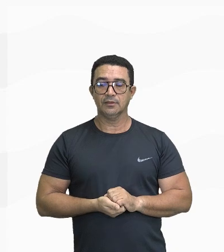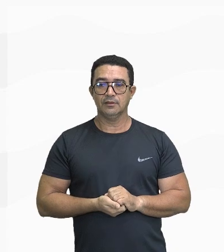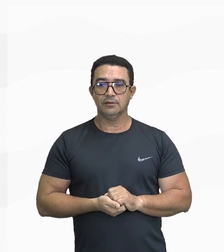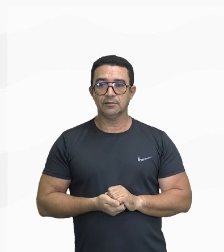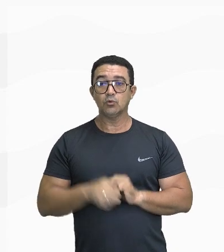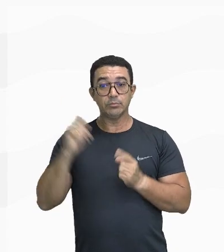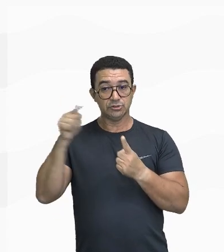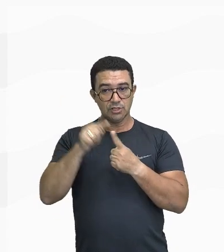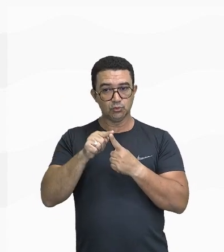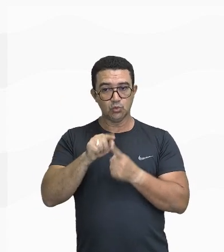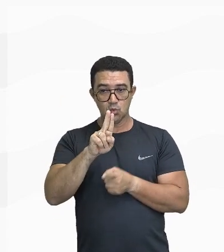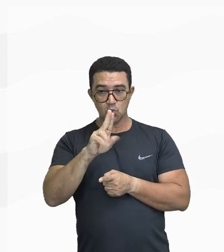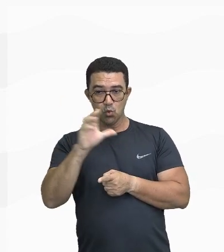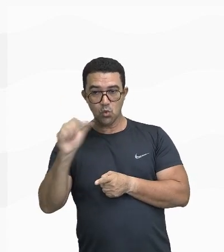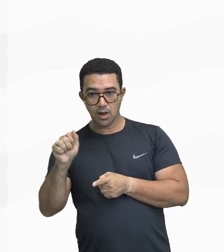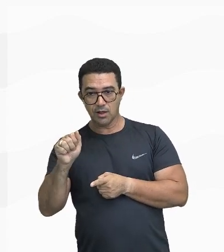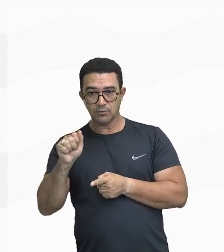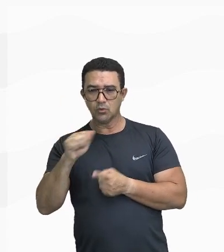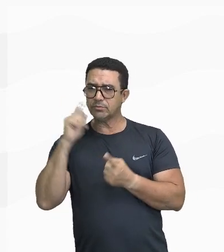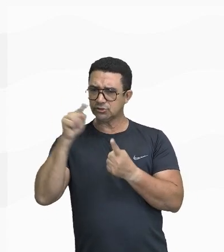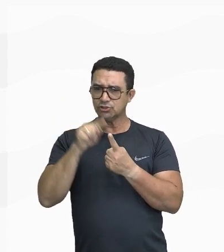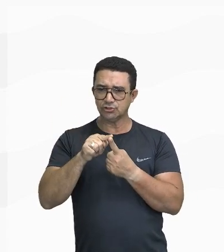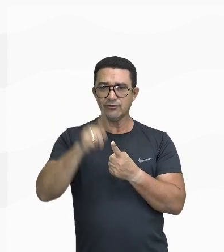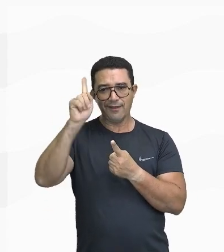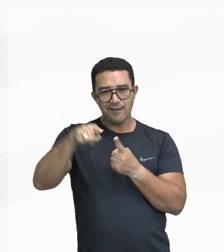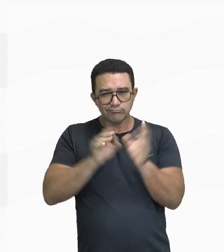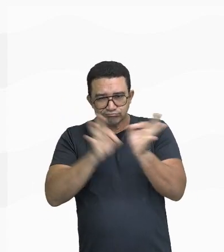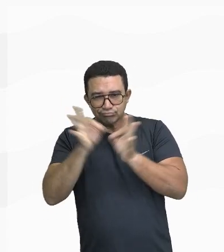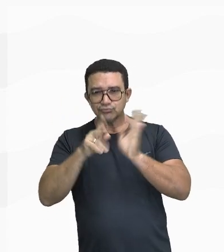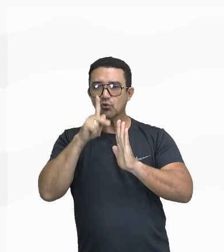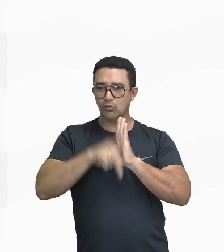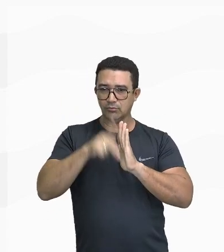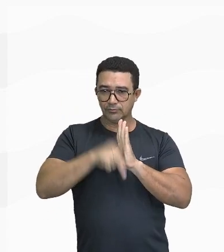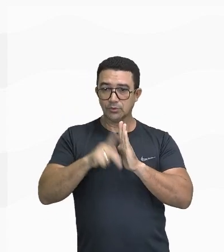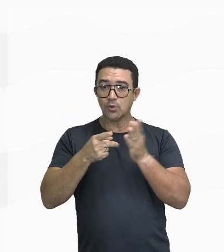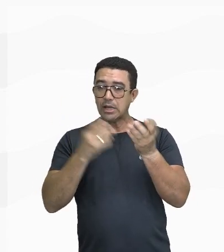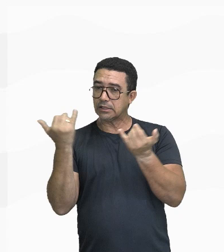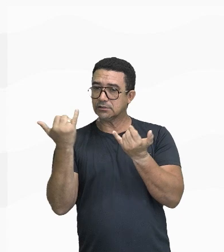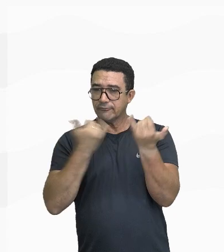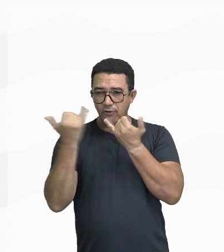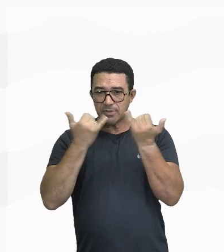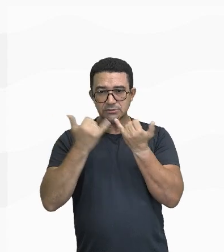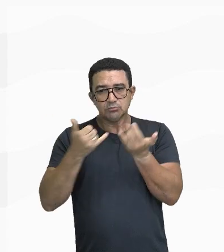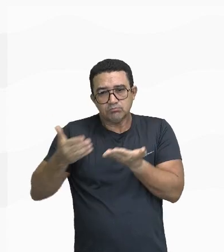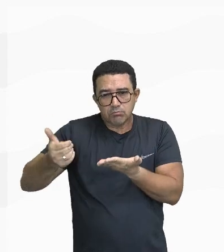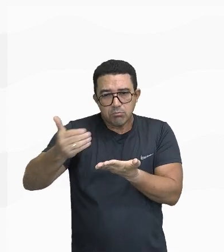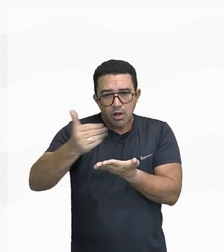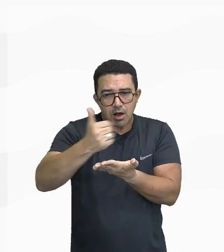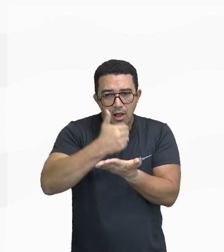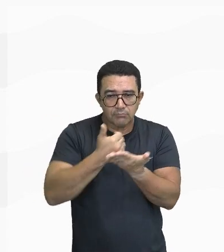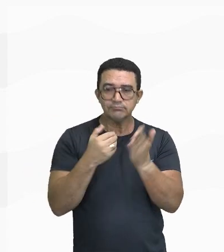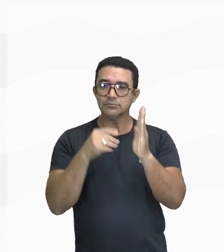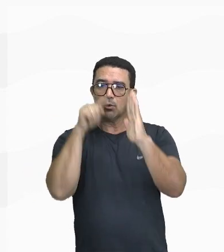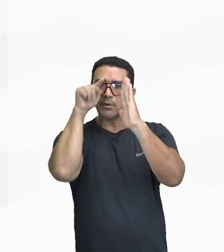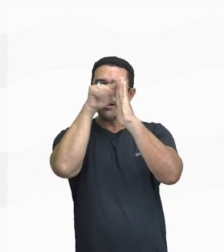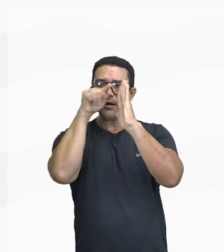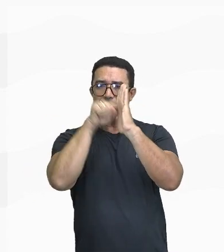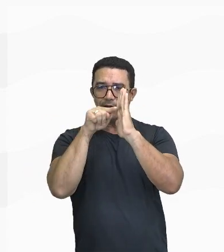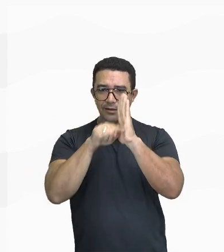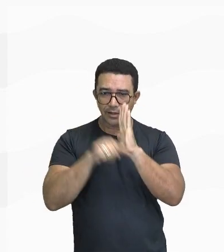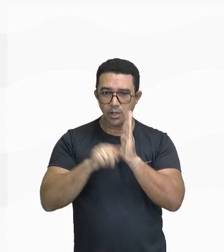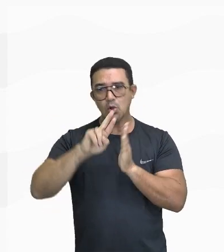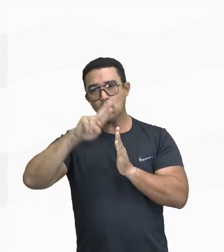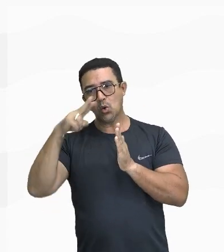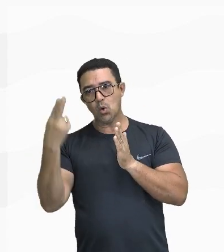objeto da nossa UCA aqui, nosso objetivo é esse? As informações podem ser coletadas por meio de questionários impressos ou